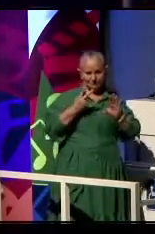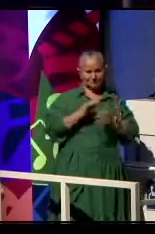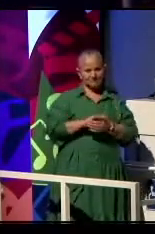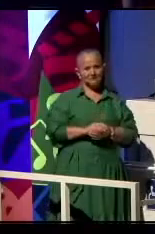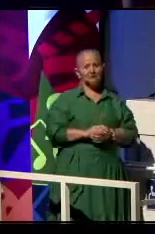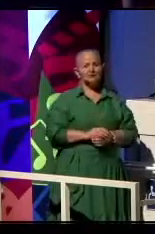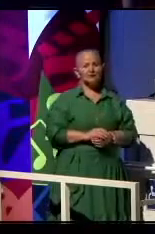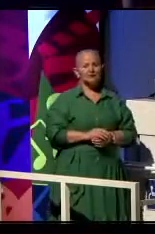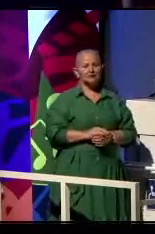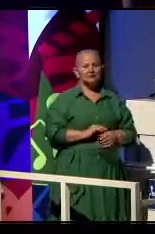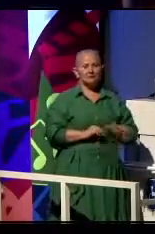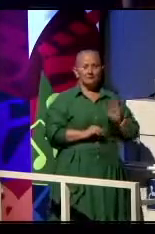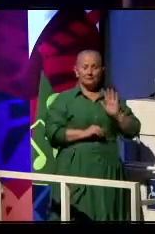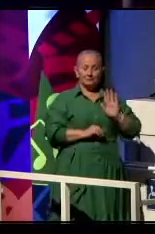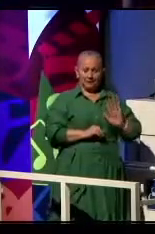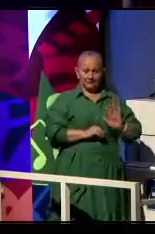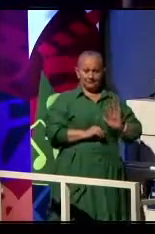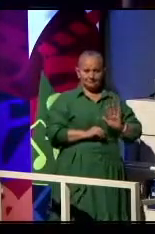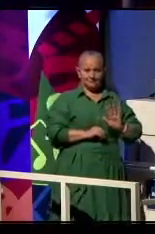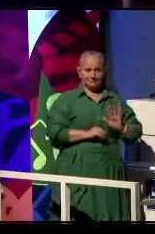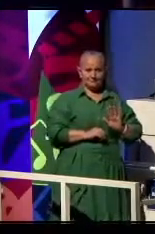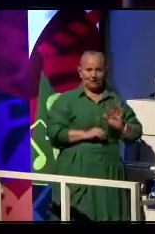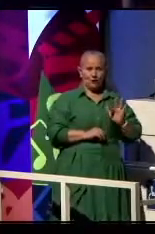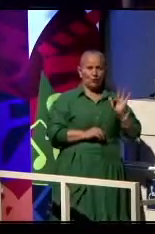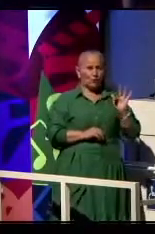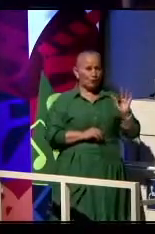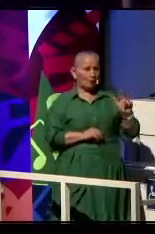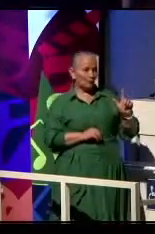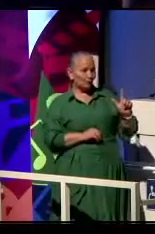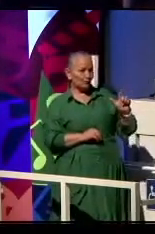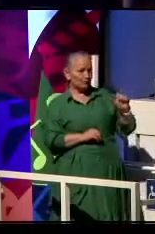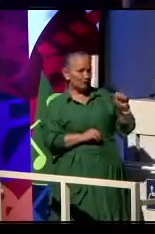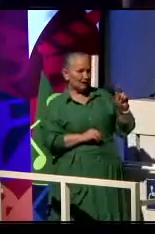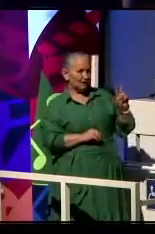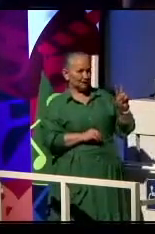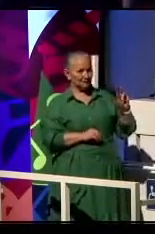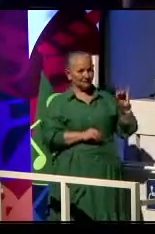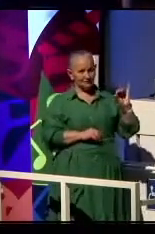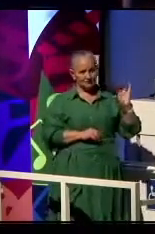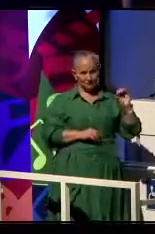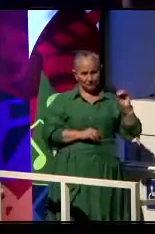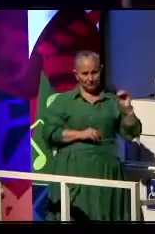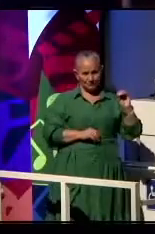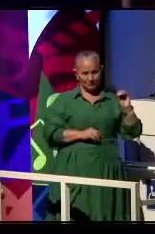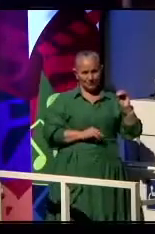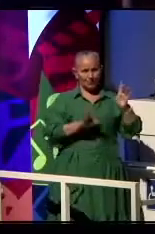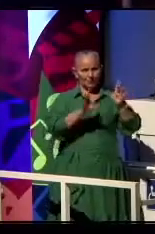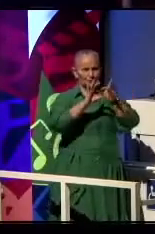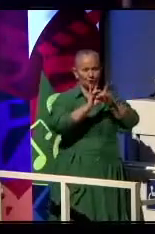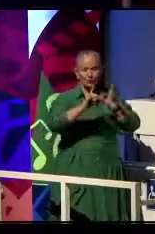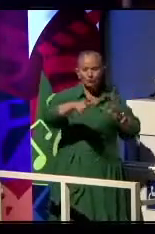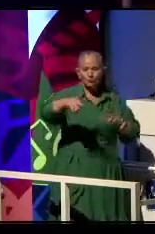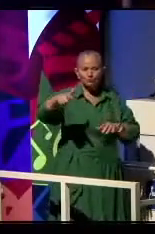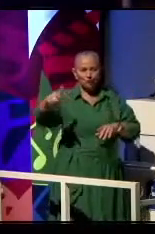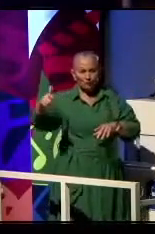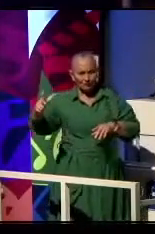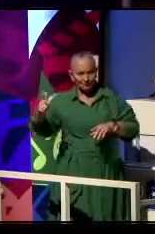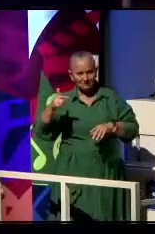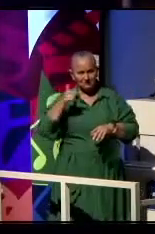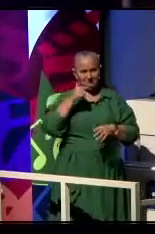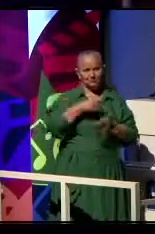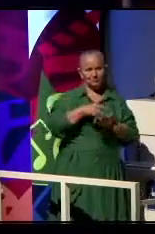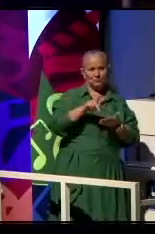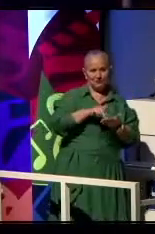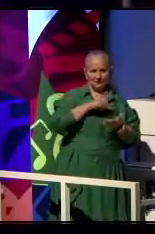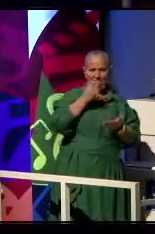o Flávio Venturini, ele entra no álbum Clube da Esquina 2, né, porque o álbum Clube da Esquina 2 foi em 1978, aí é uma outra